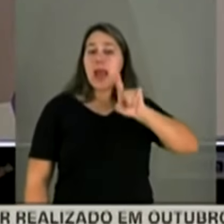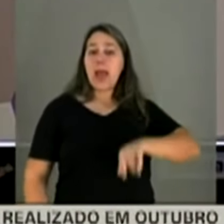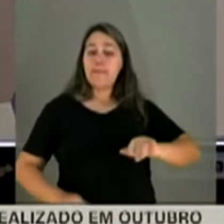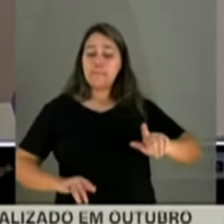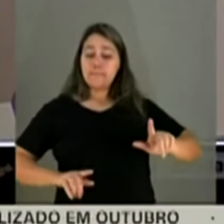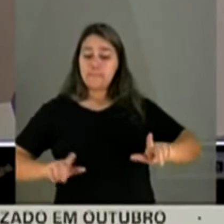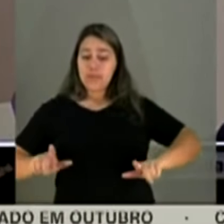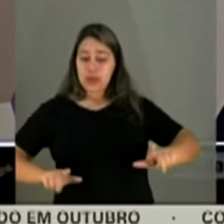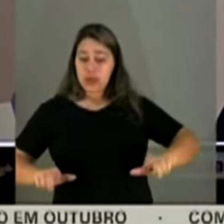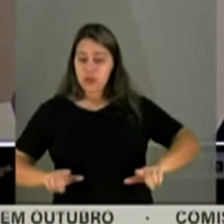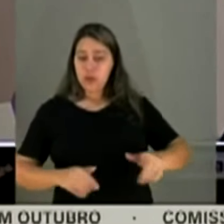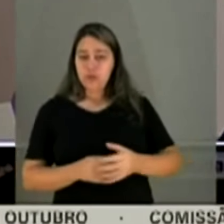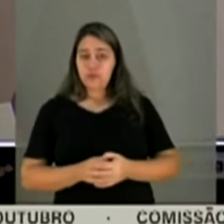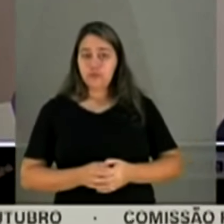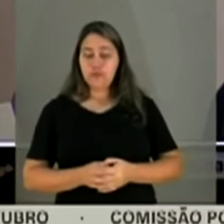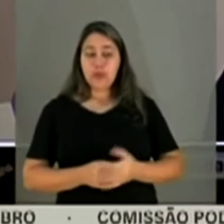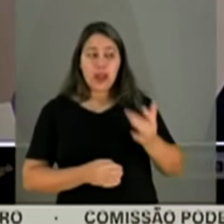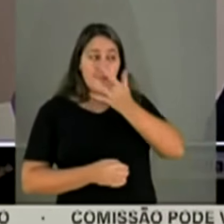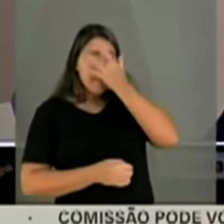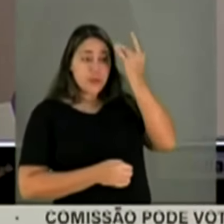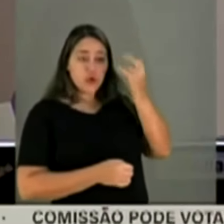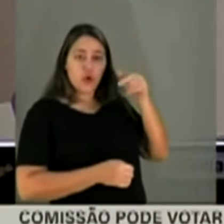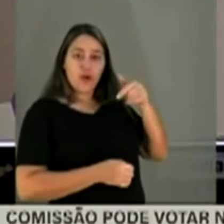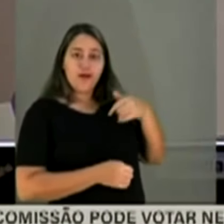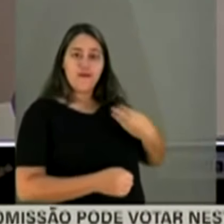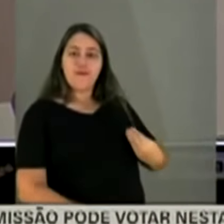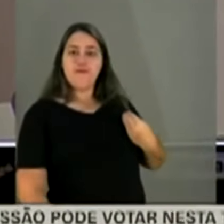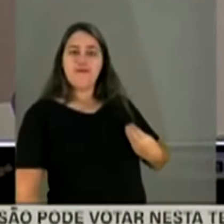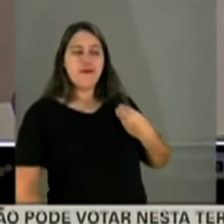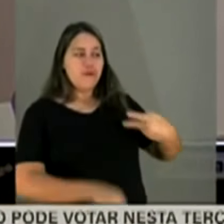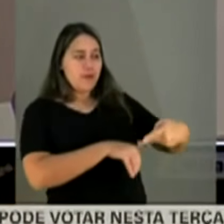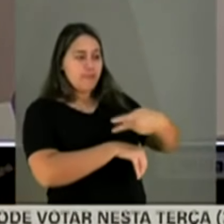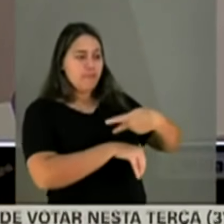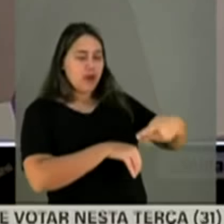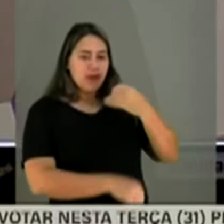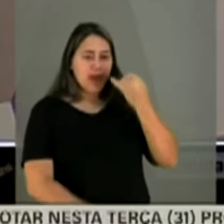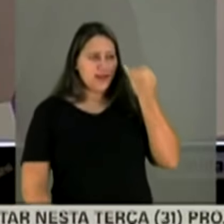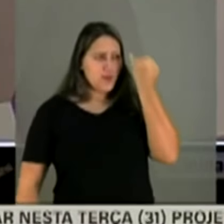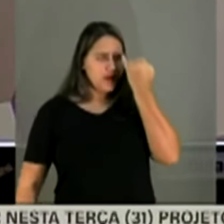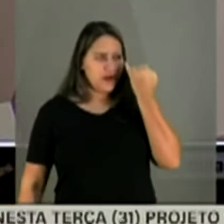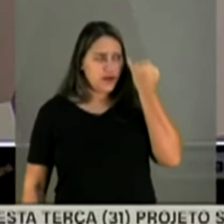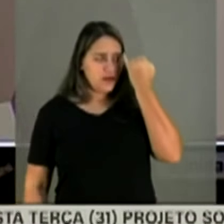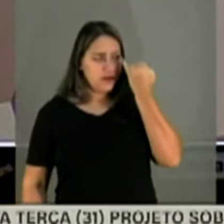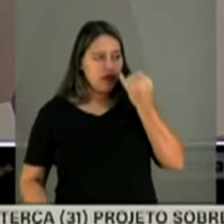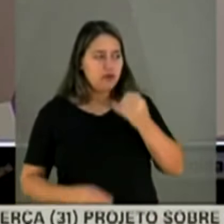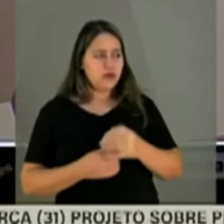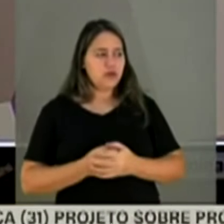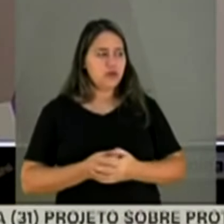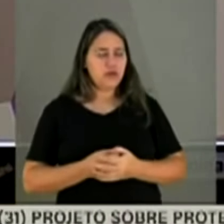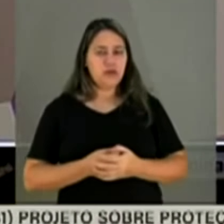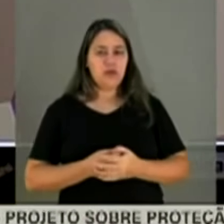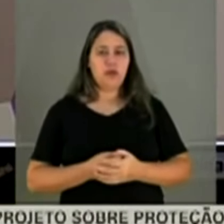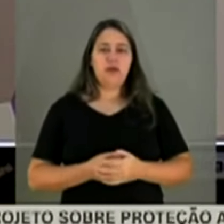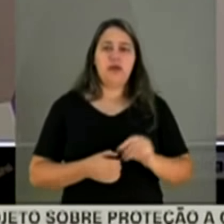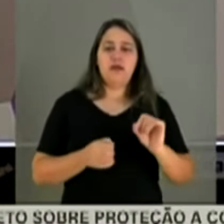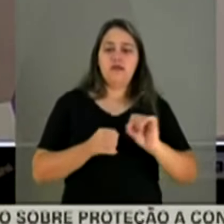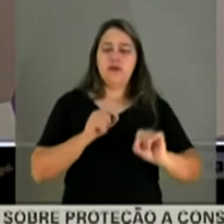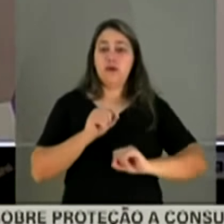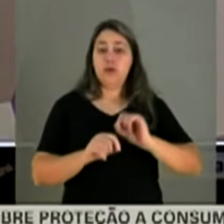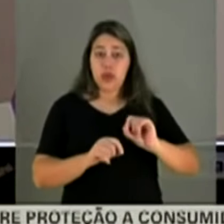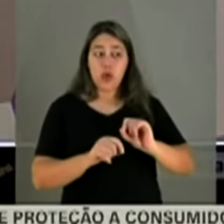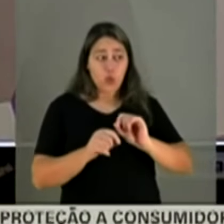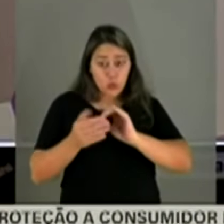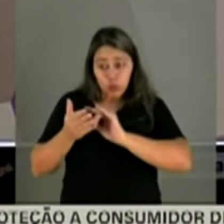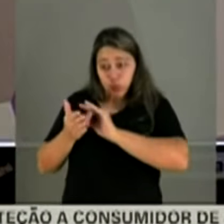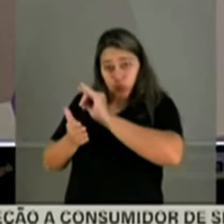dele. Esse cidadão que está na Espanha é primo dele. E ele fez um dossiê e ele